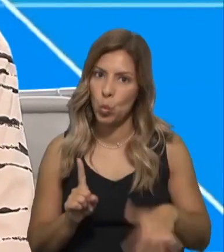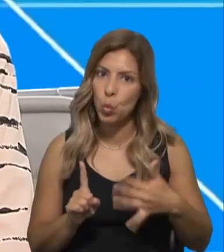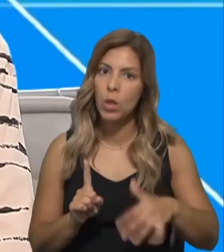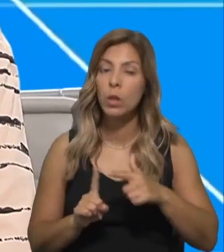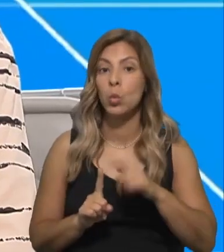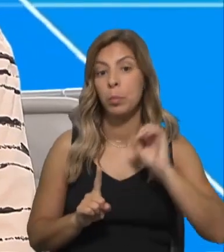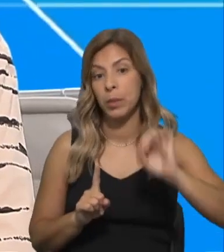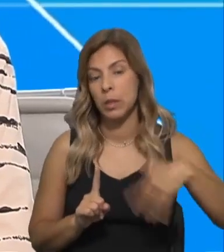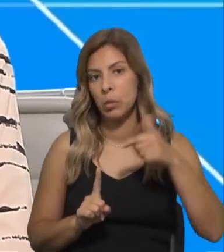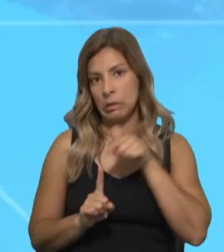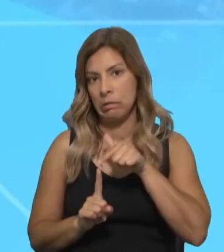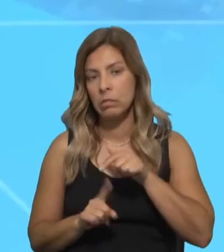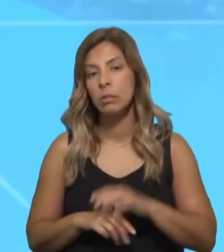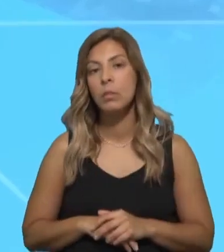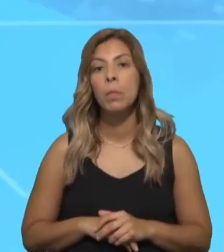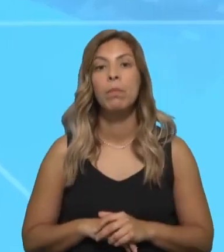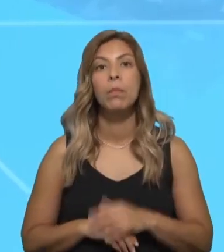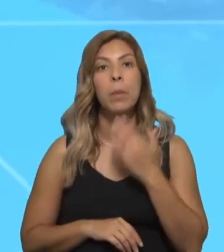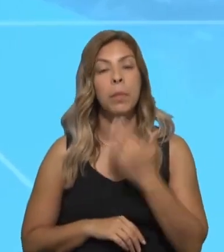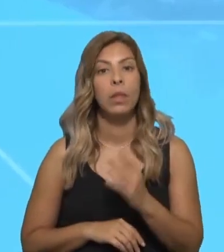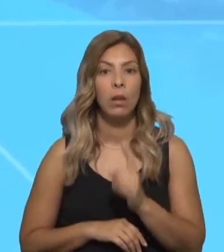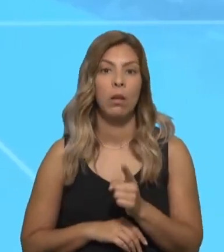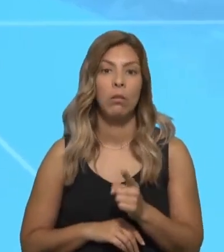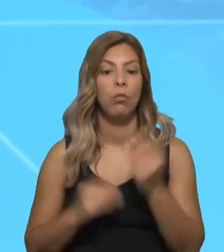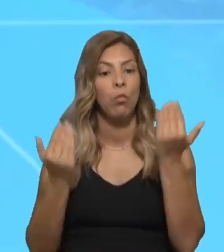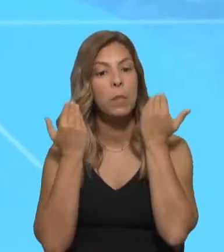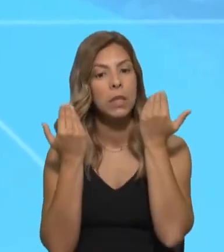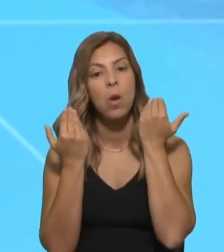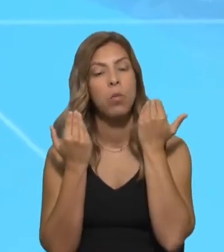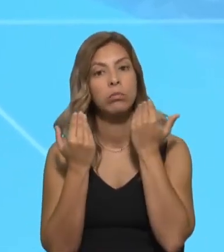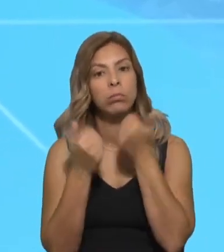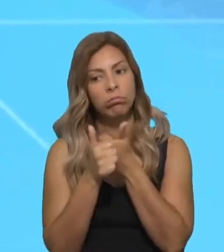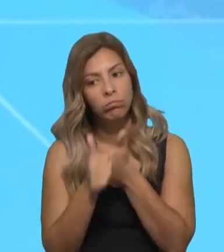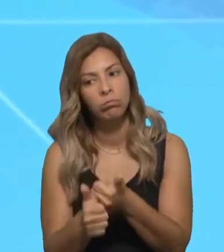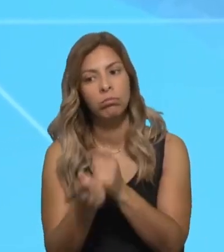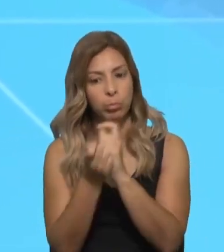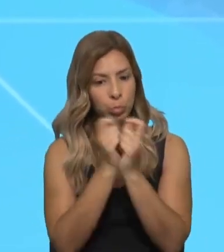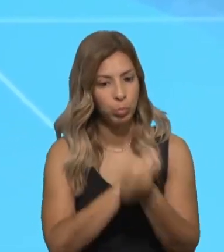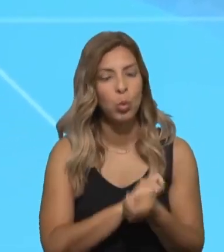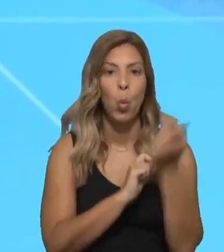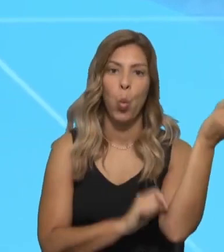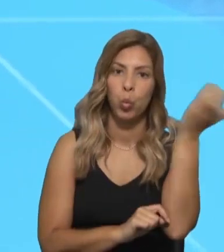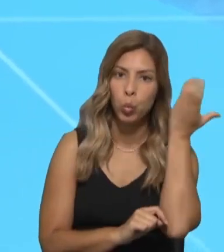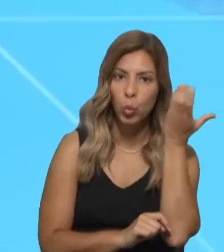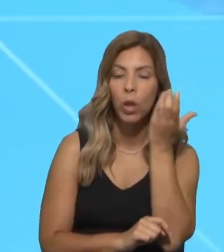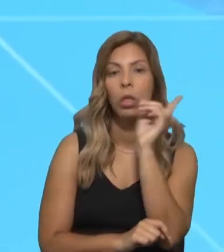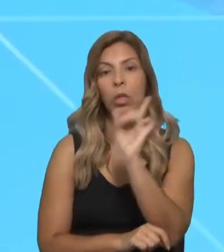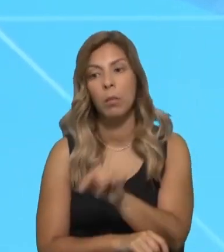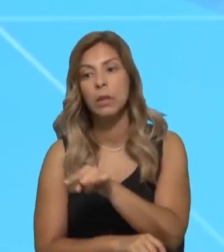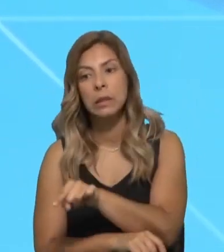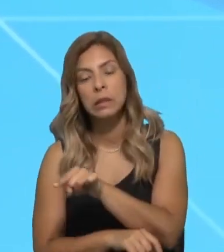Papa nos deu, sem dúvida. Ele pede, inclusivamente, que a informação seja local de transmissão de cultura e pede que este